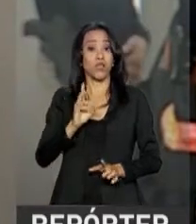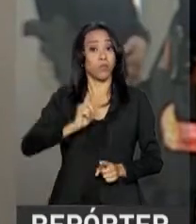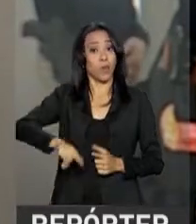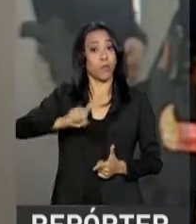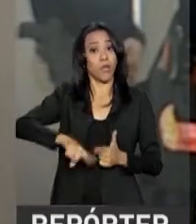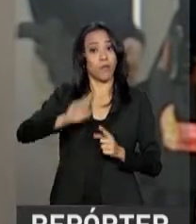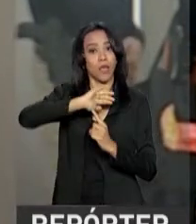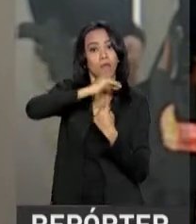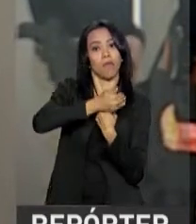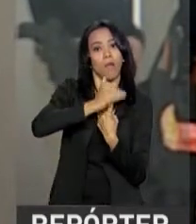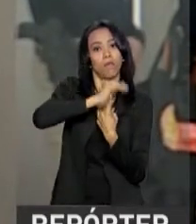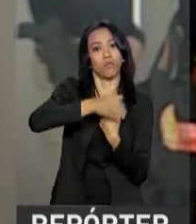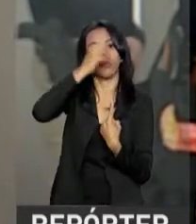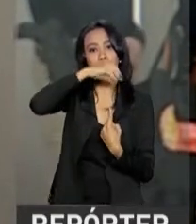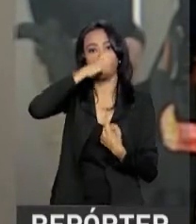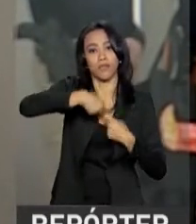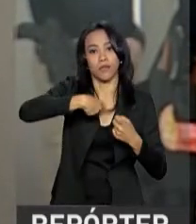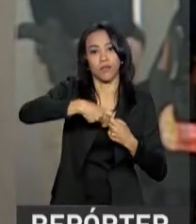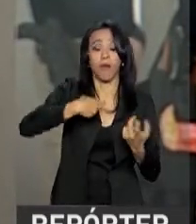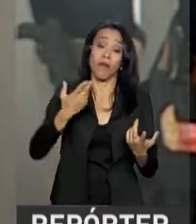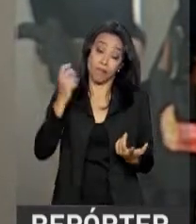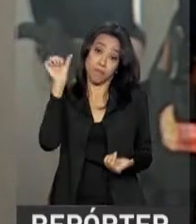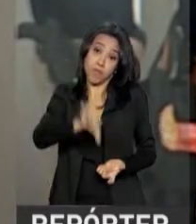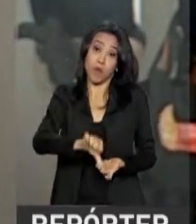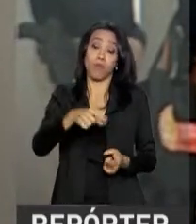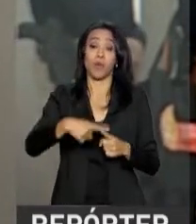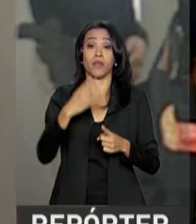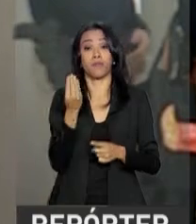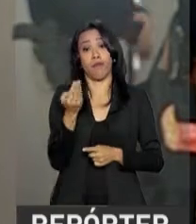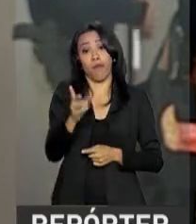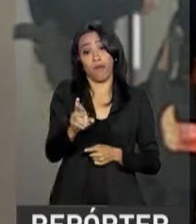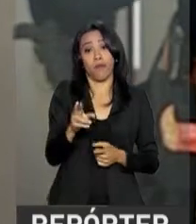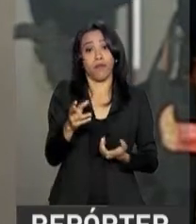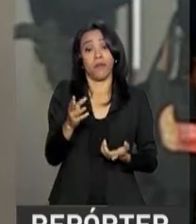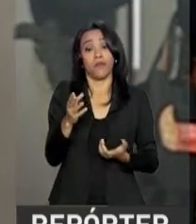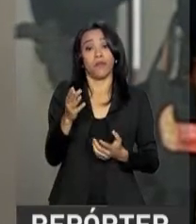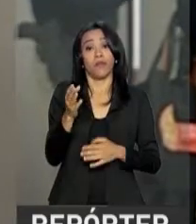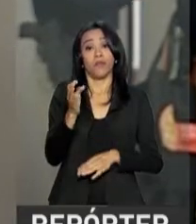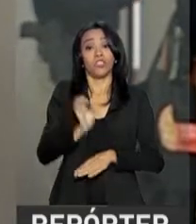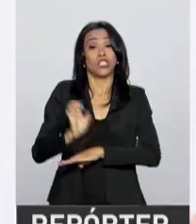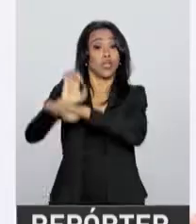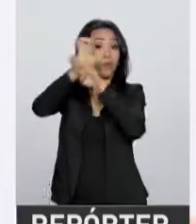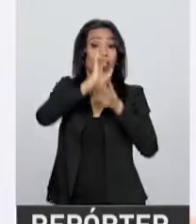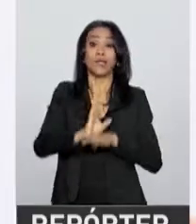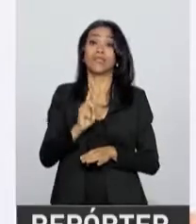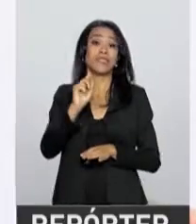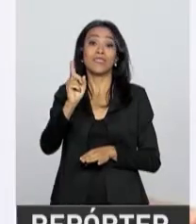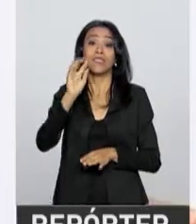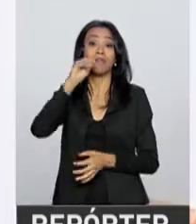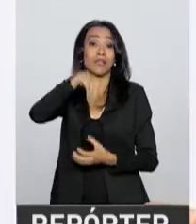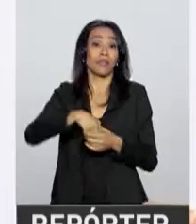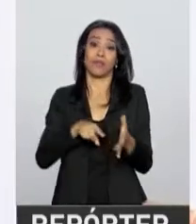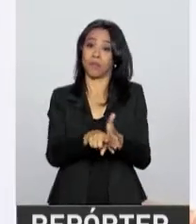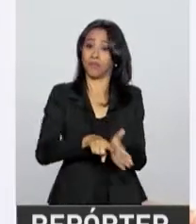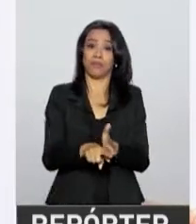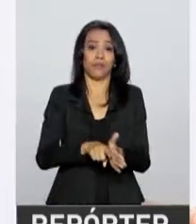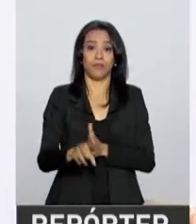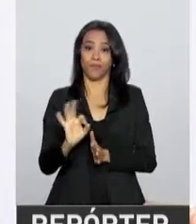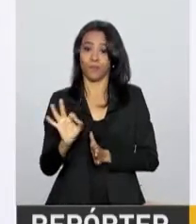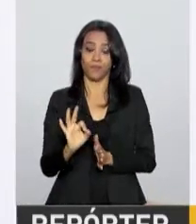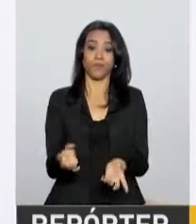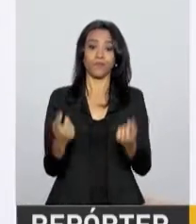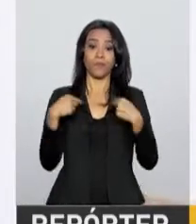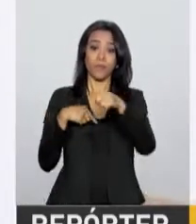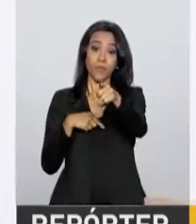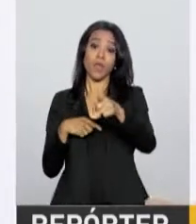bem maior já que as rodovias estaduais não fizeram parte do levantamento os pontos críticos que tem diminuído nas rodovias